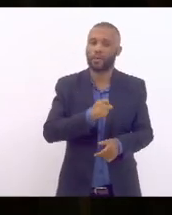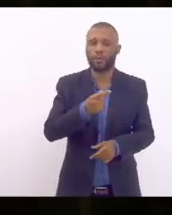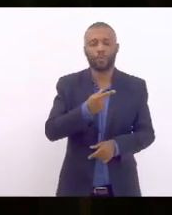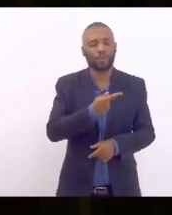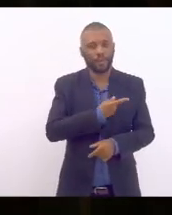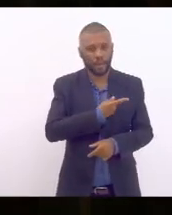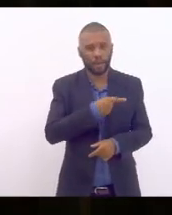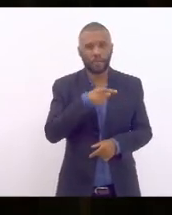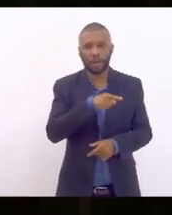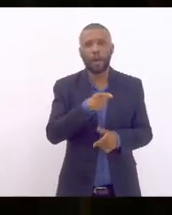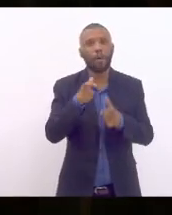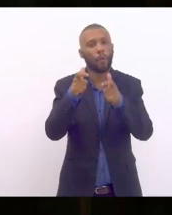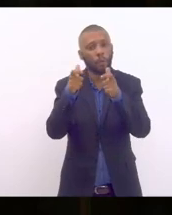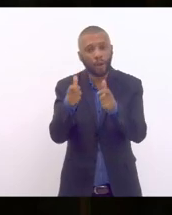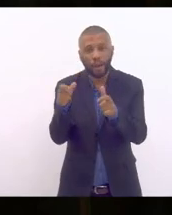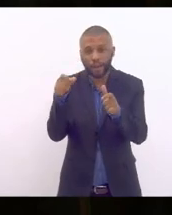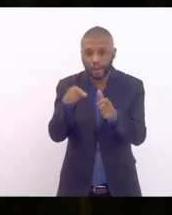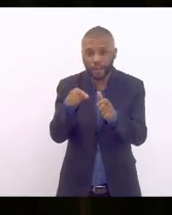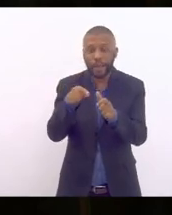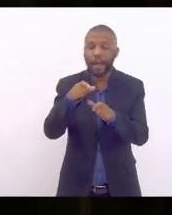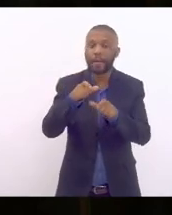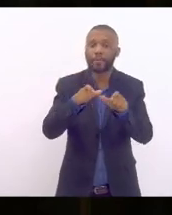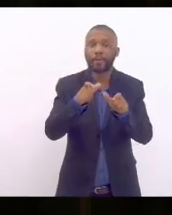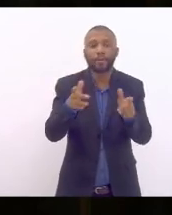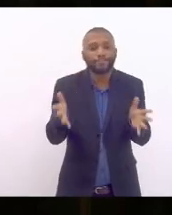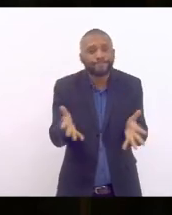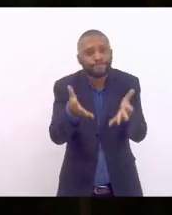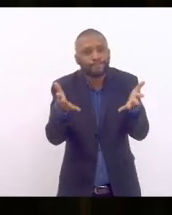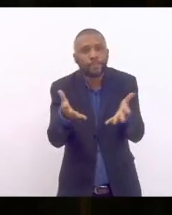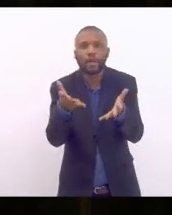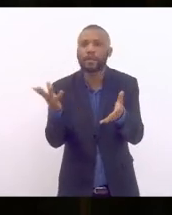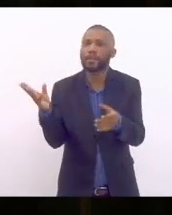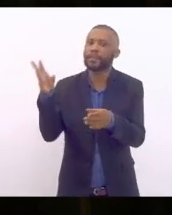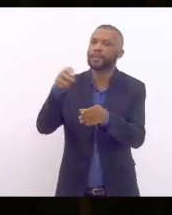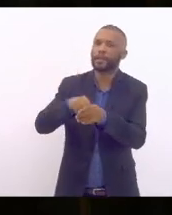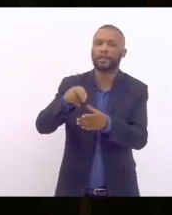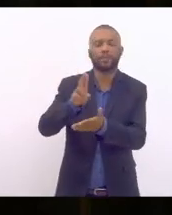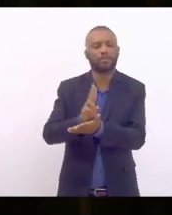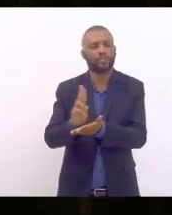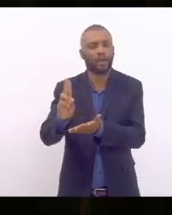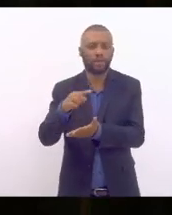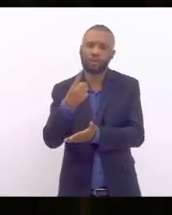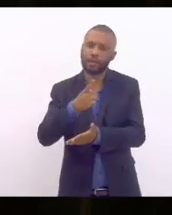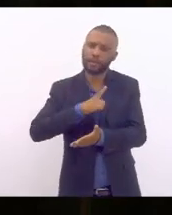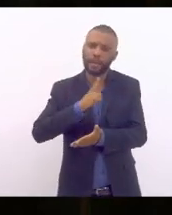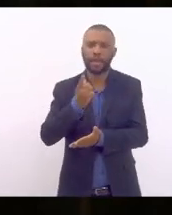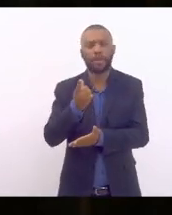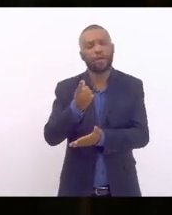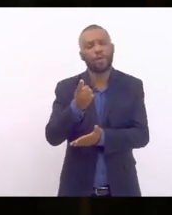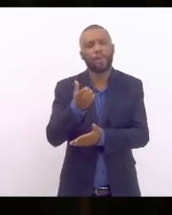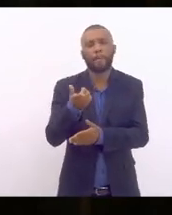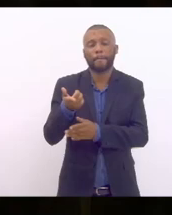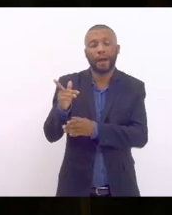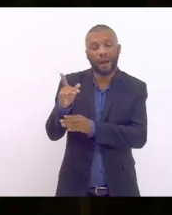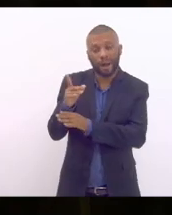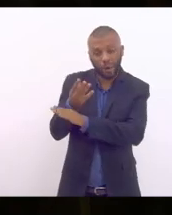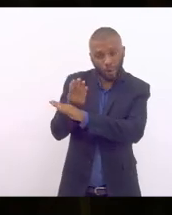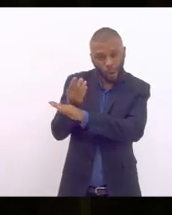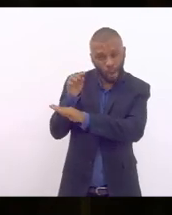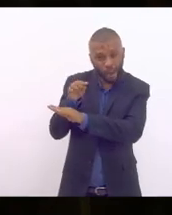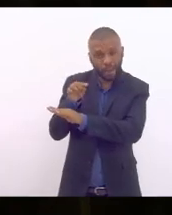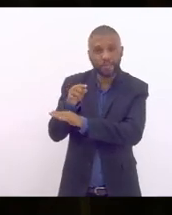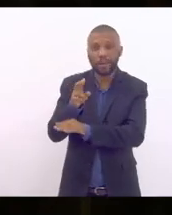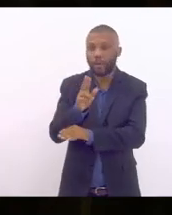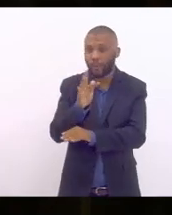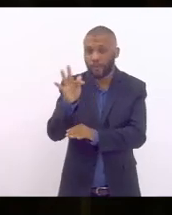é um lugar em que as pessoas não são incentivados a estarem na universidade apesar da gente ter uma UERJ dentro